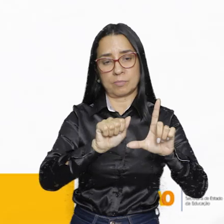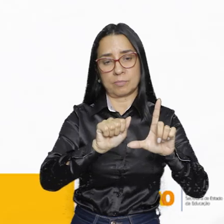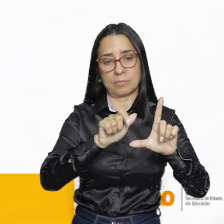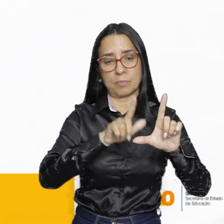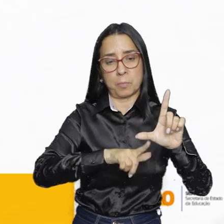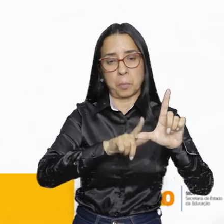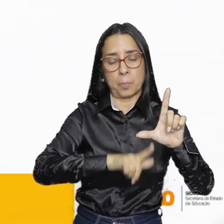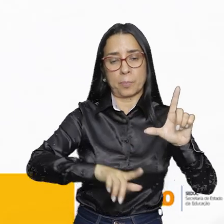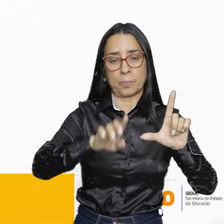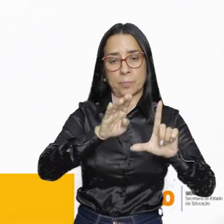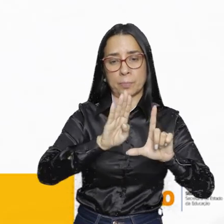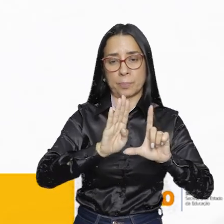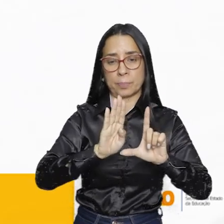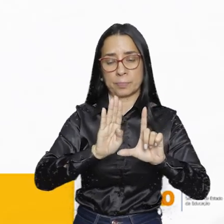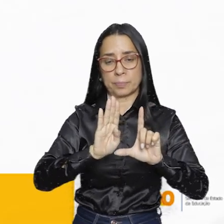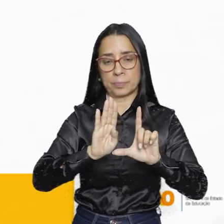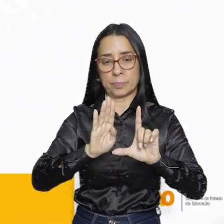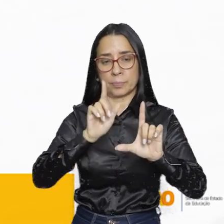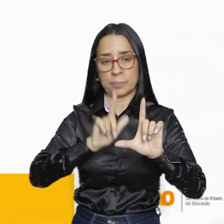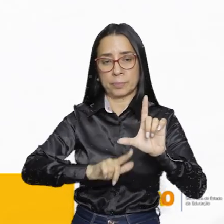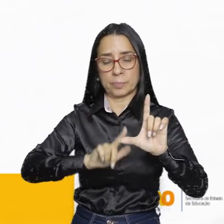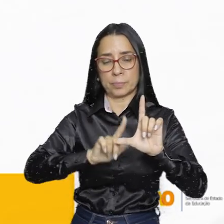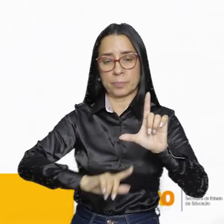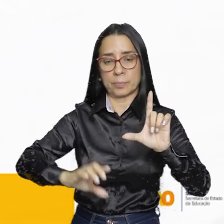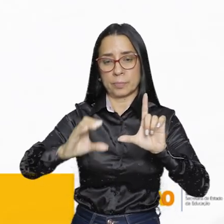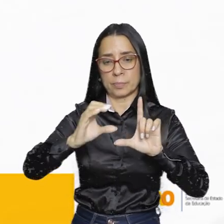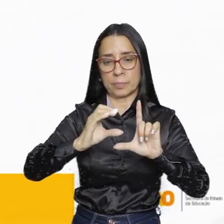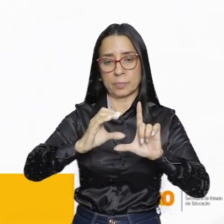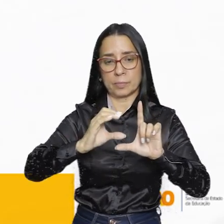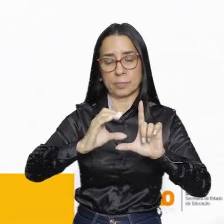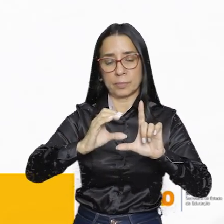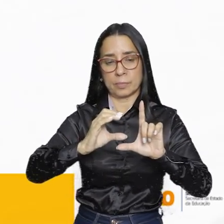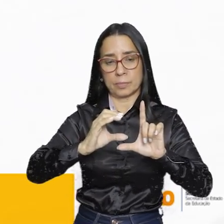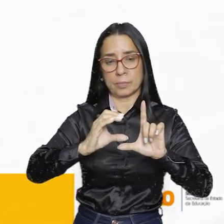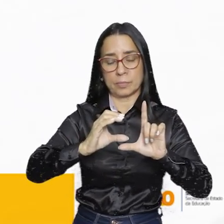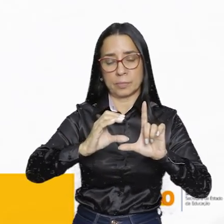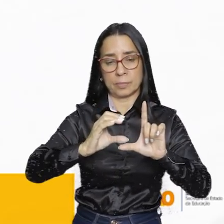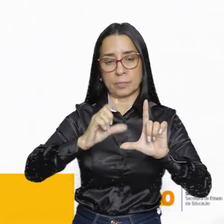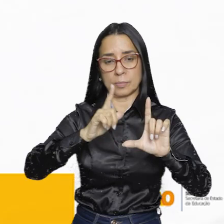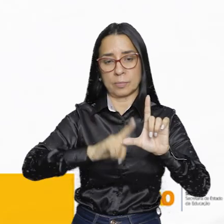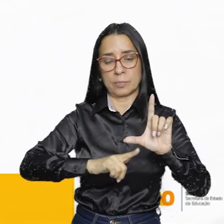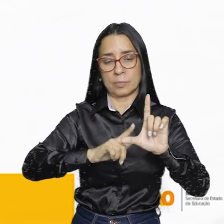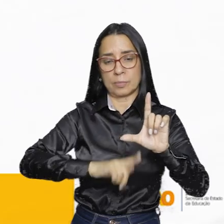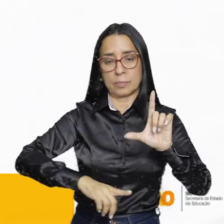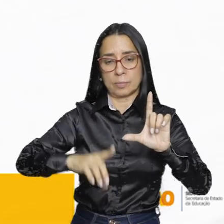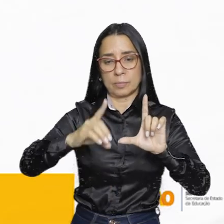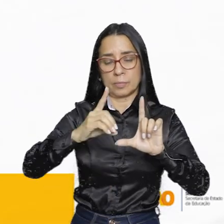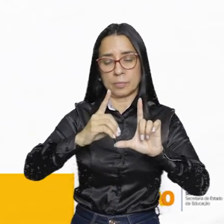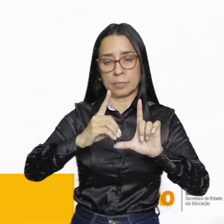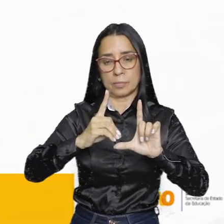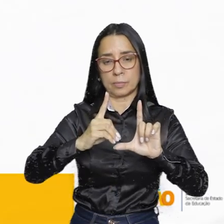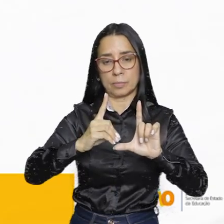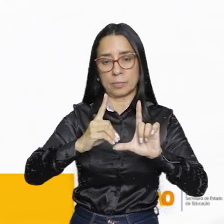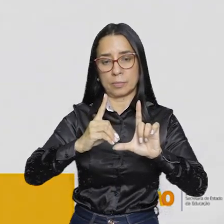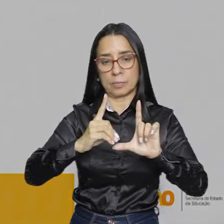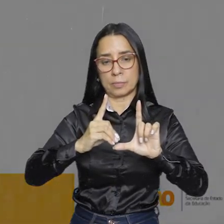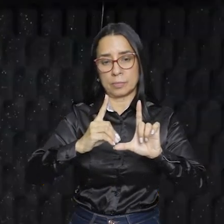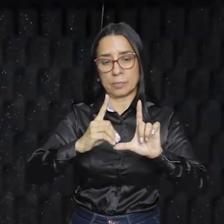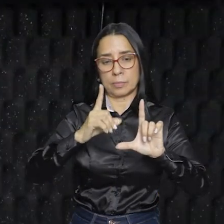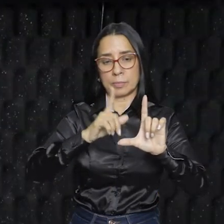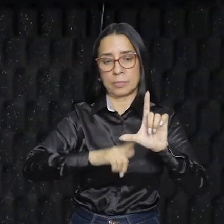da exploração das atividades indígenas, da supressão da catequese jesuítica, da extinção dos